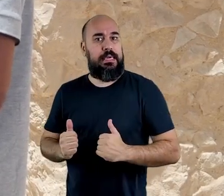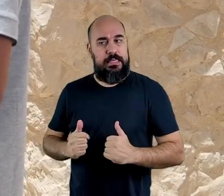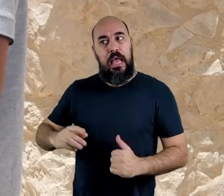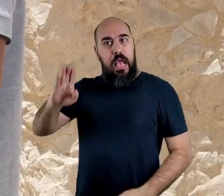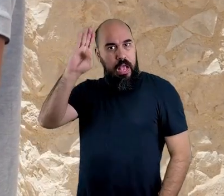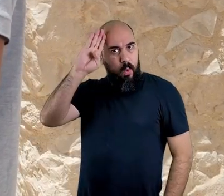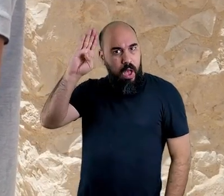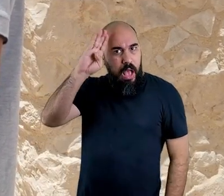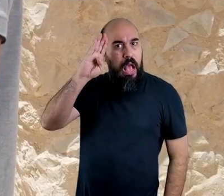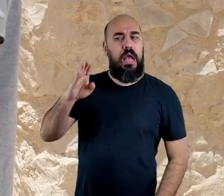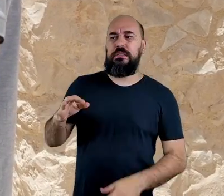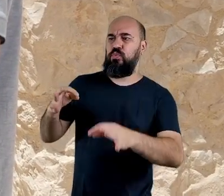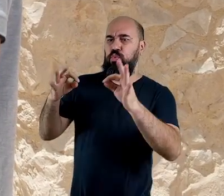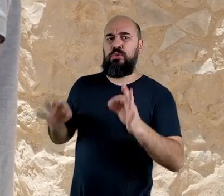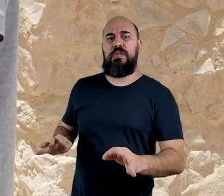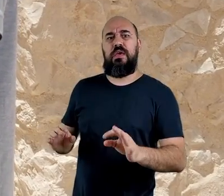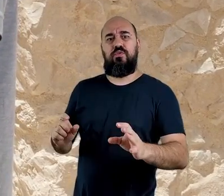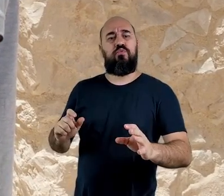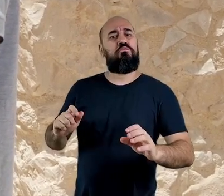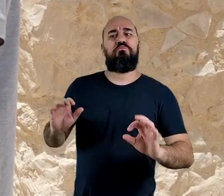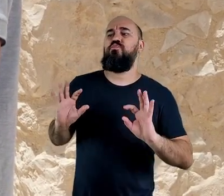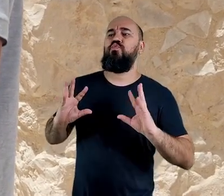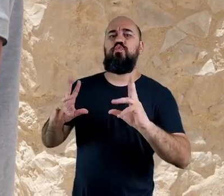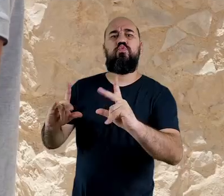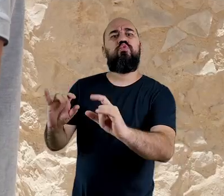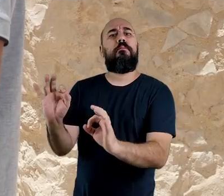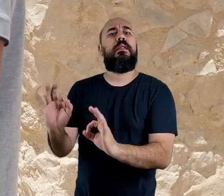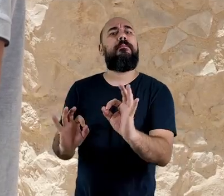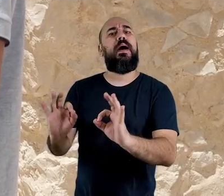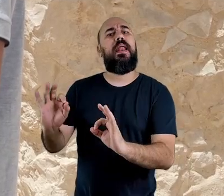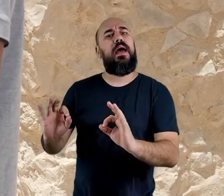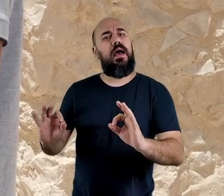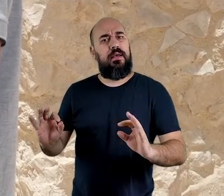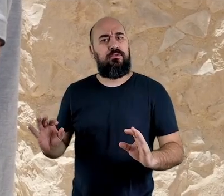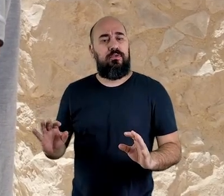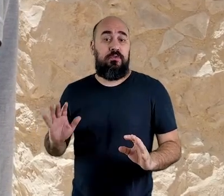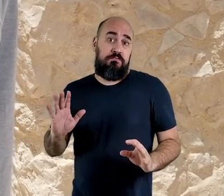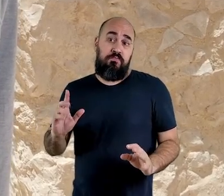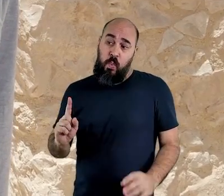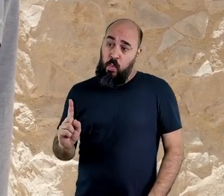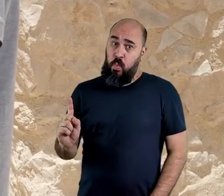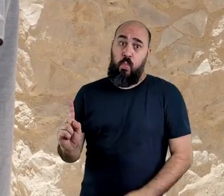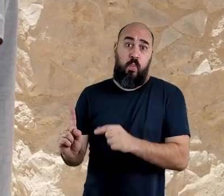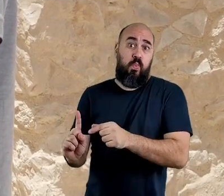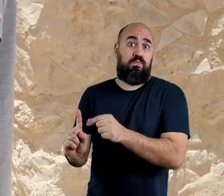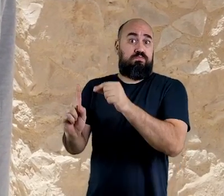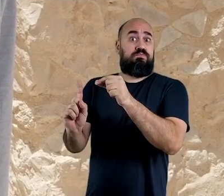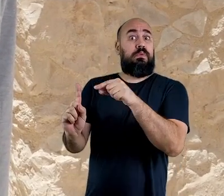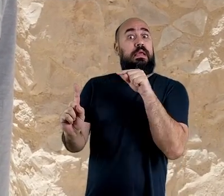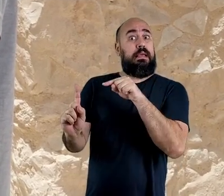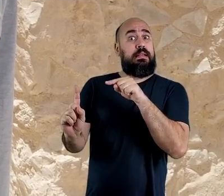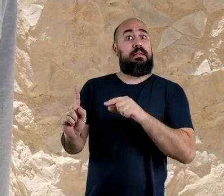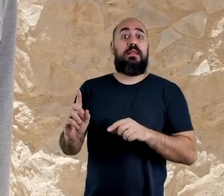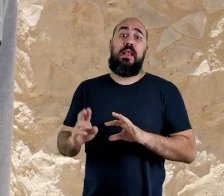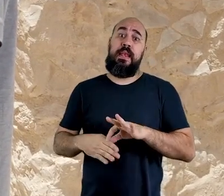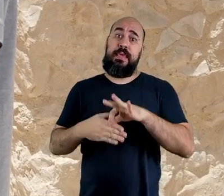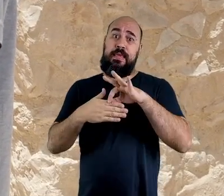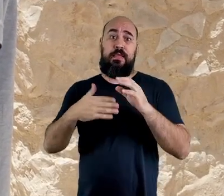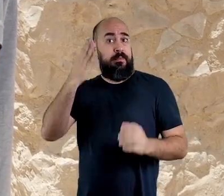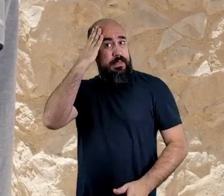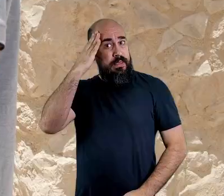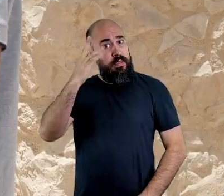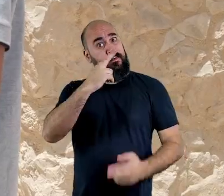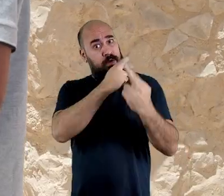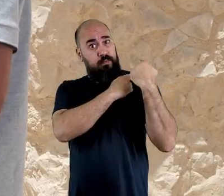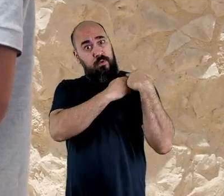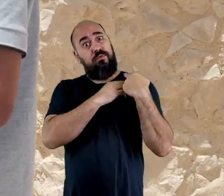falando deveriam ter sido preparados. E havia apenas um homem que tinha que ser o responsável de tudo que estava acontecendo aqui. Então vamos ver onde